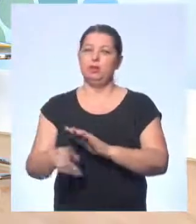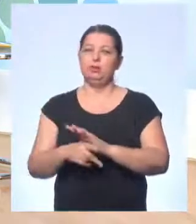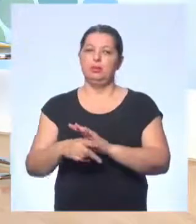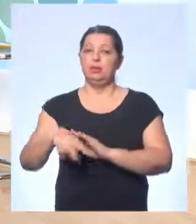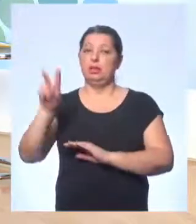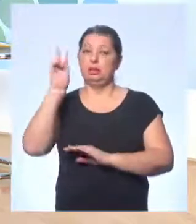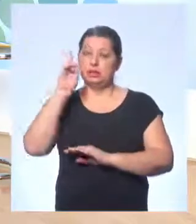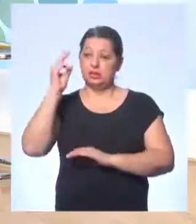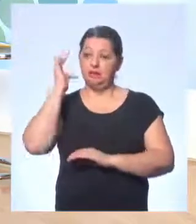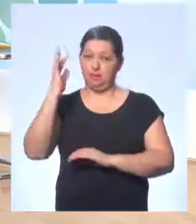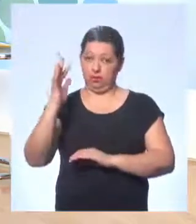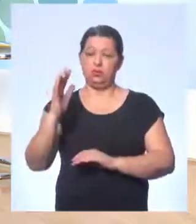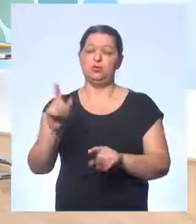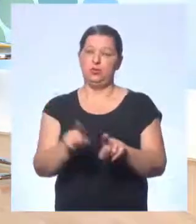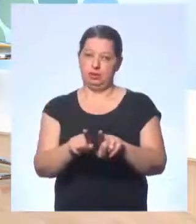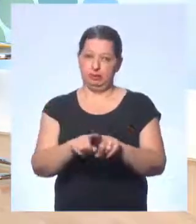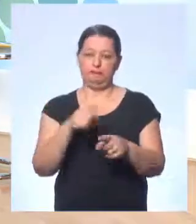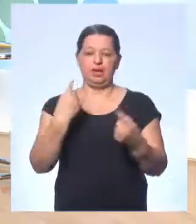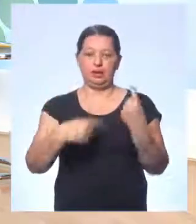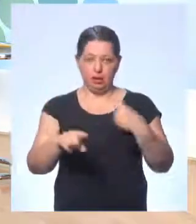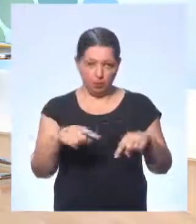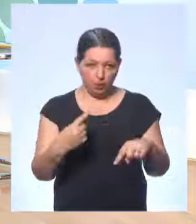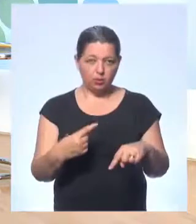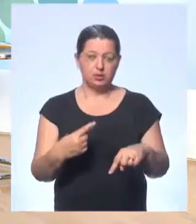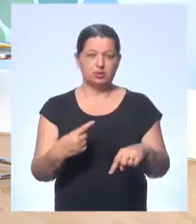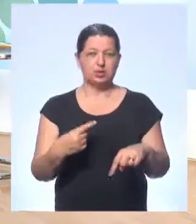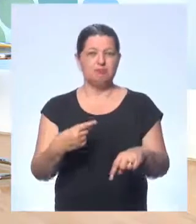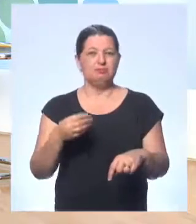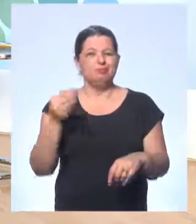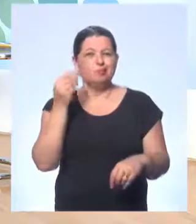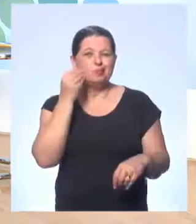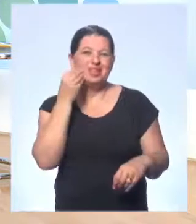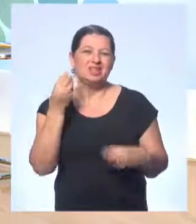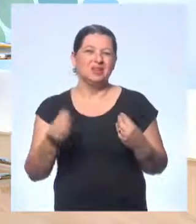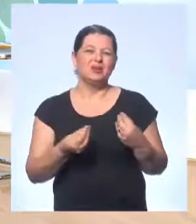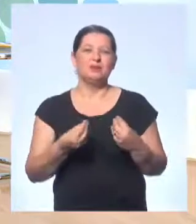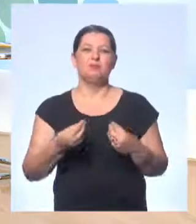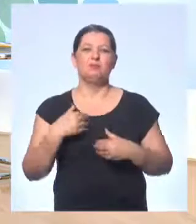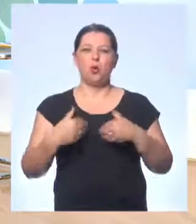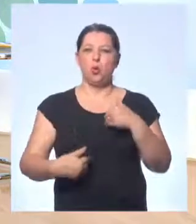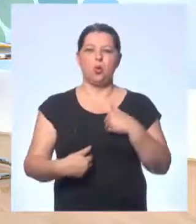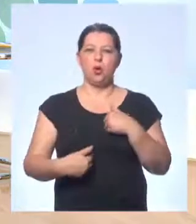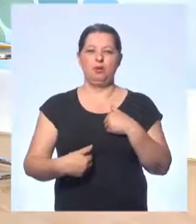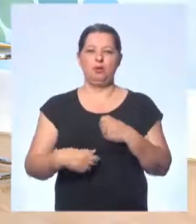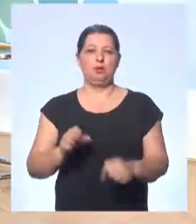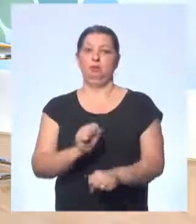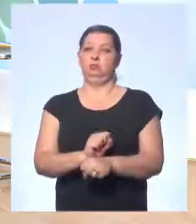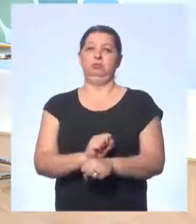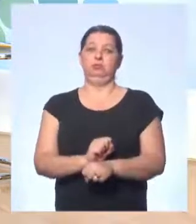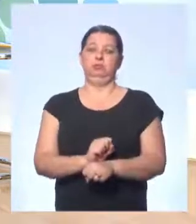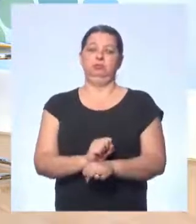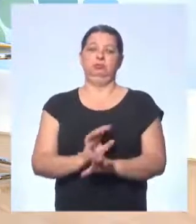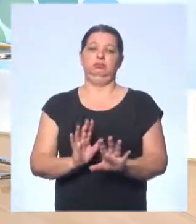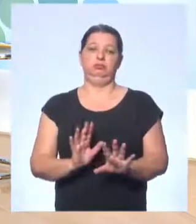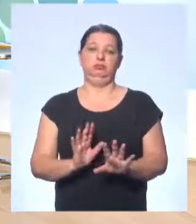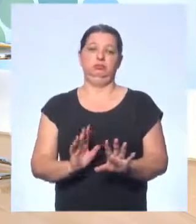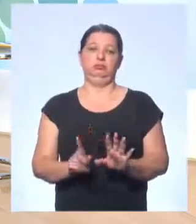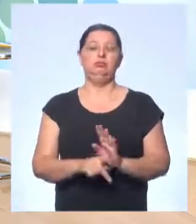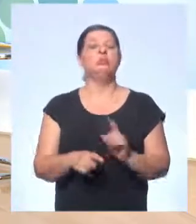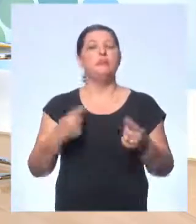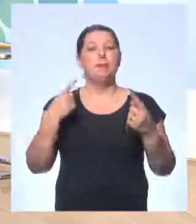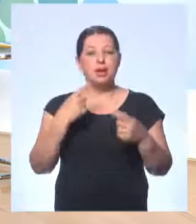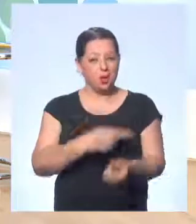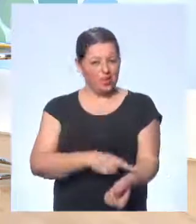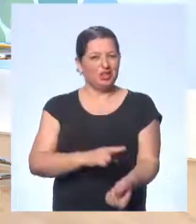na história da música, tentado ser abafado, né, a questão do corpo. Então, o corpo ele foi abafado, o ritmo foi